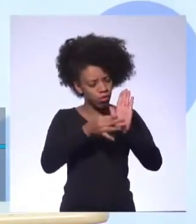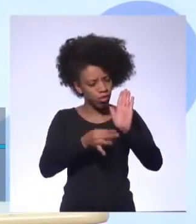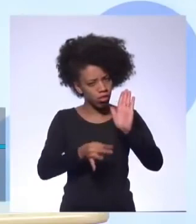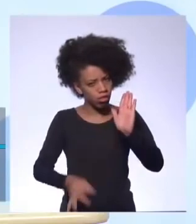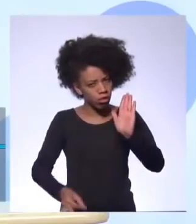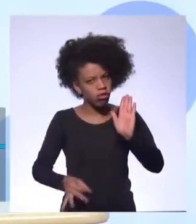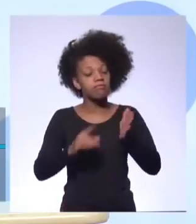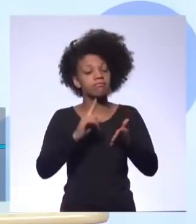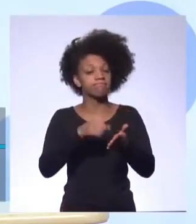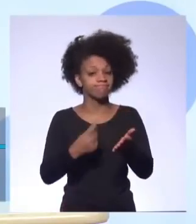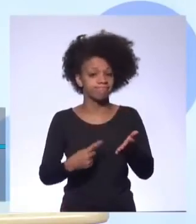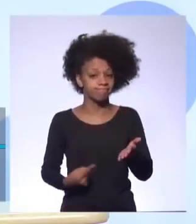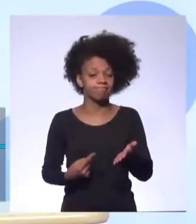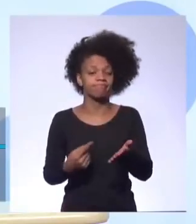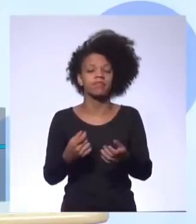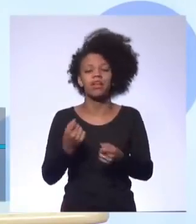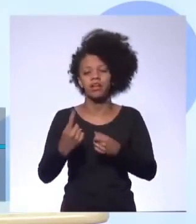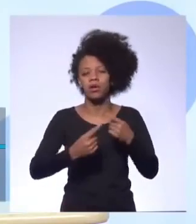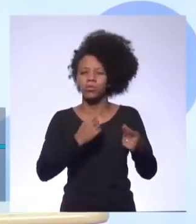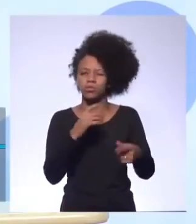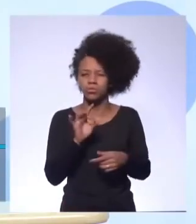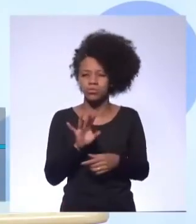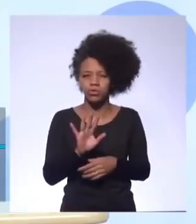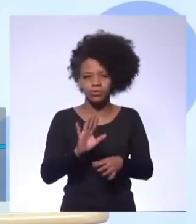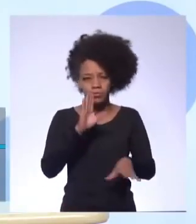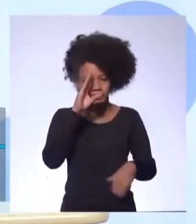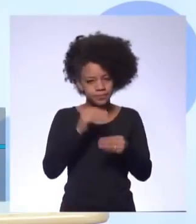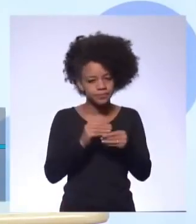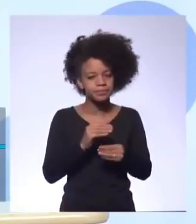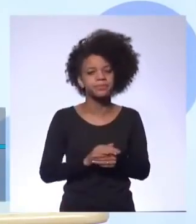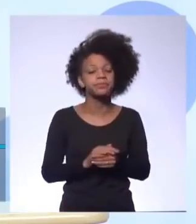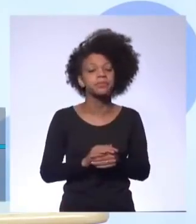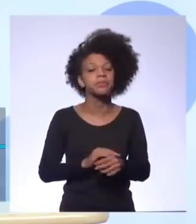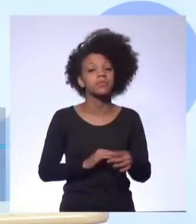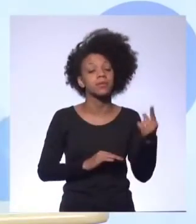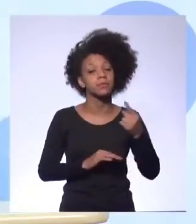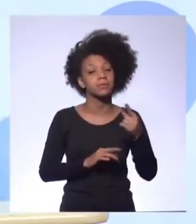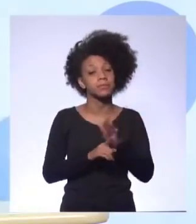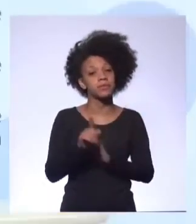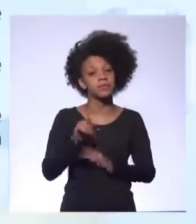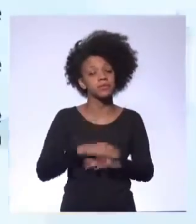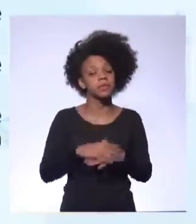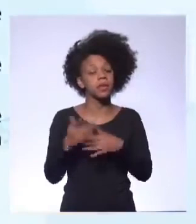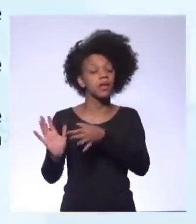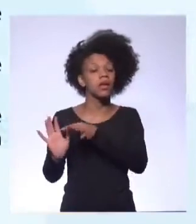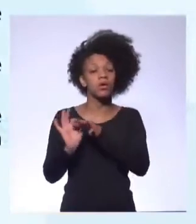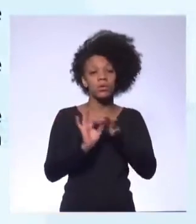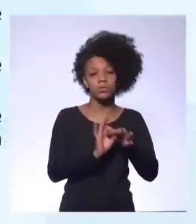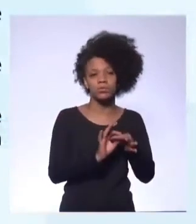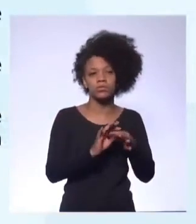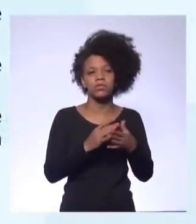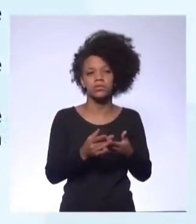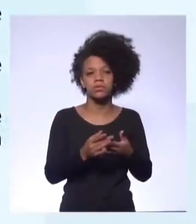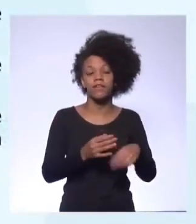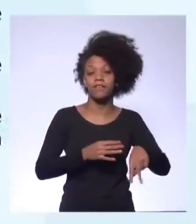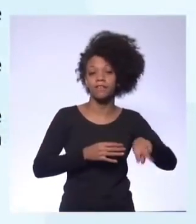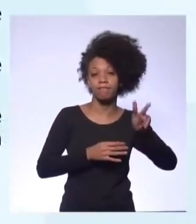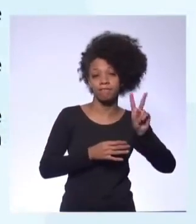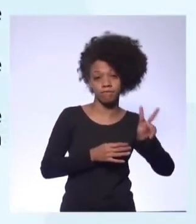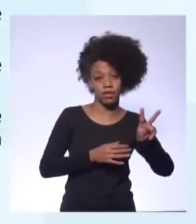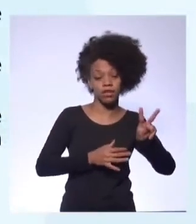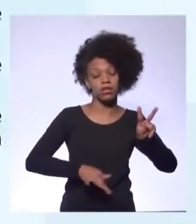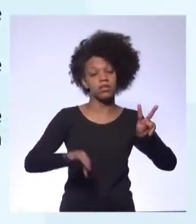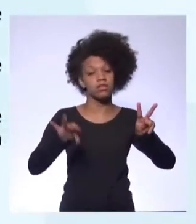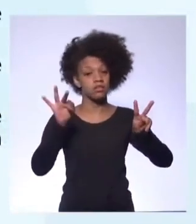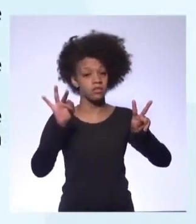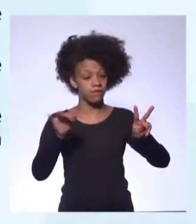na apostila, tá? Eu peguei alguns direitos só. Então, primeira questão. Em relação ao texto, assinale V para verdadeiro